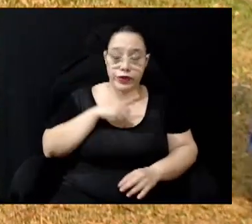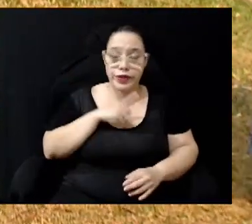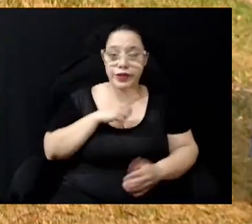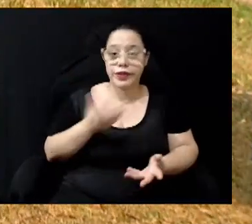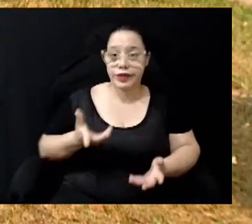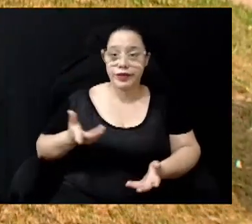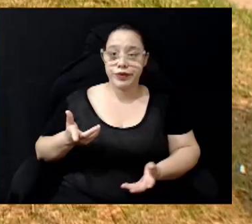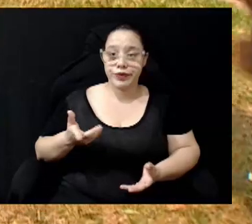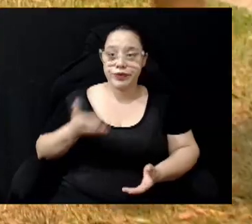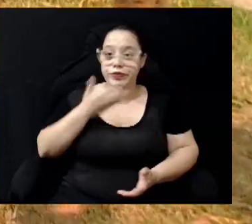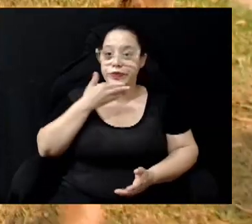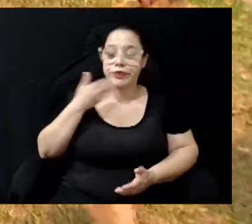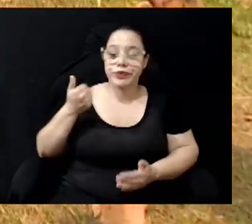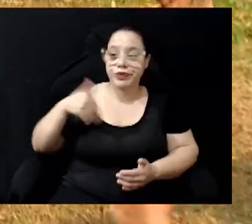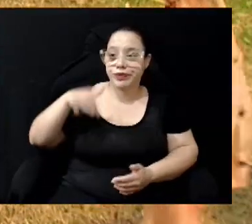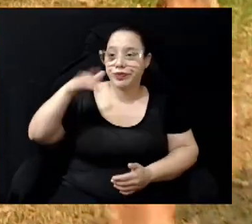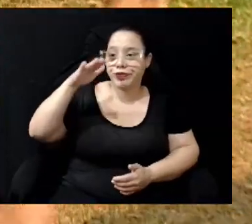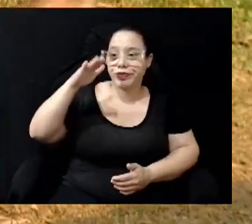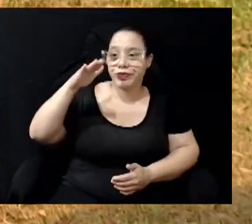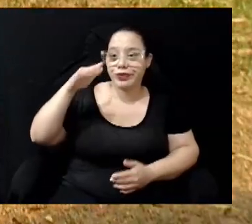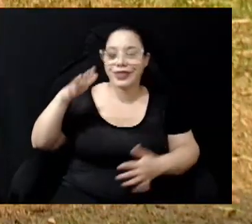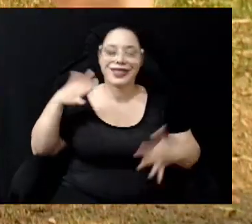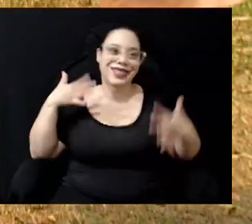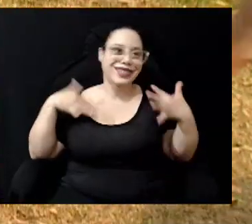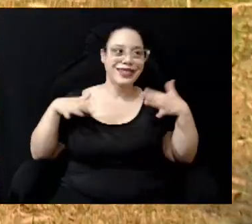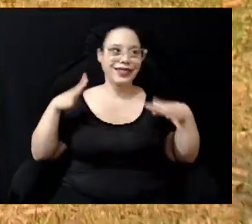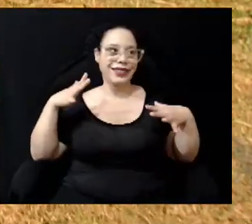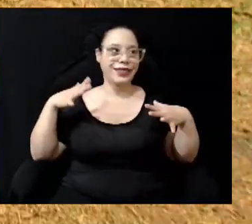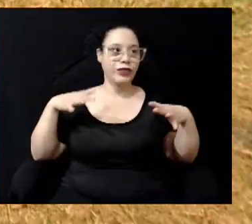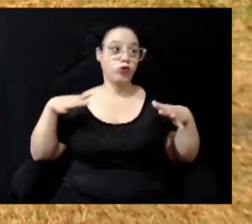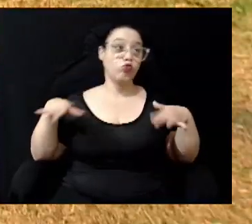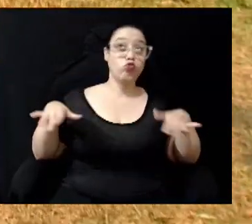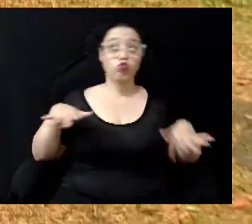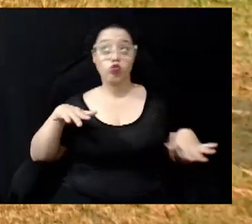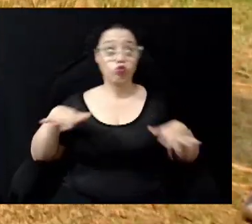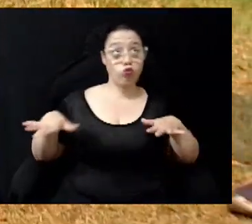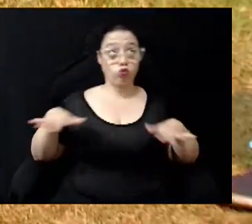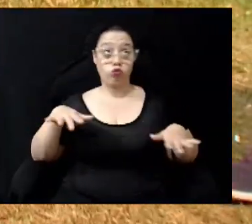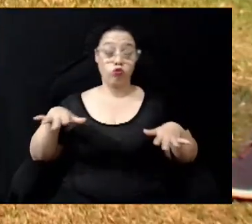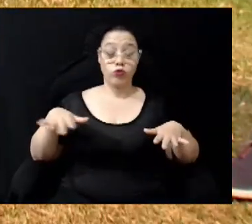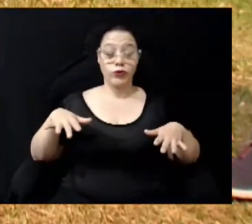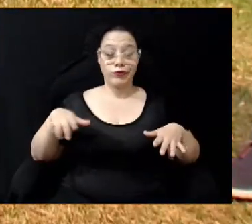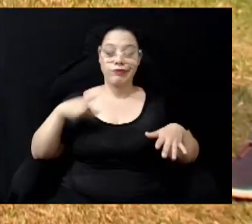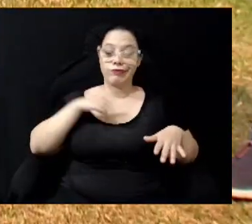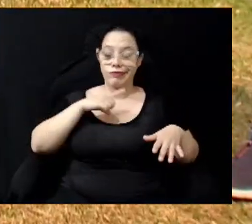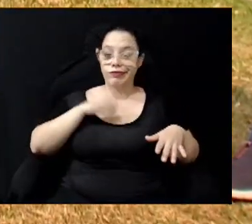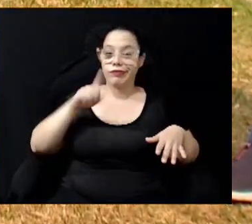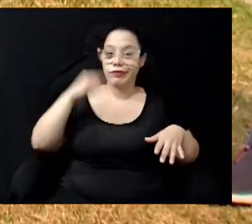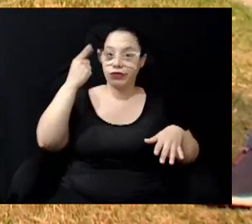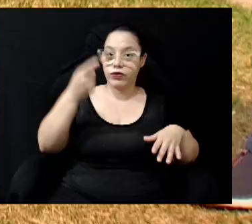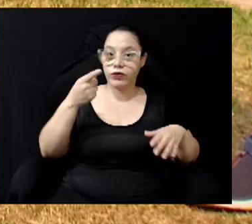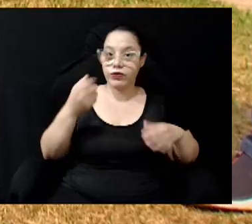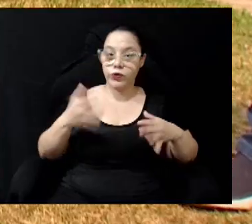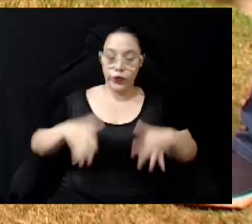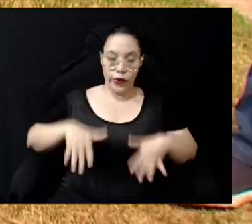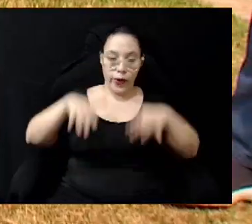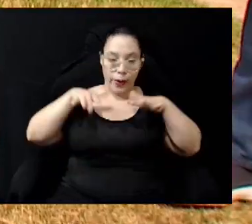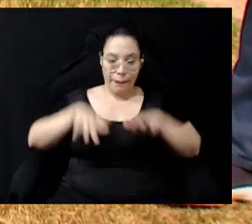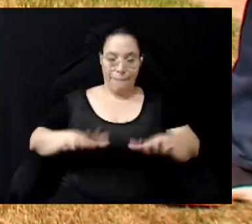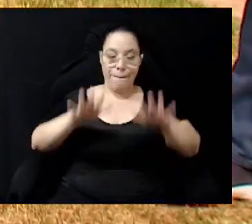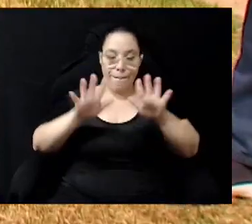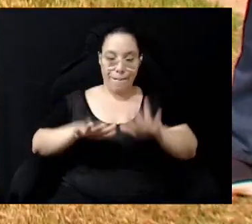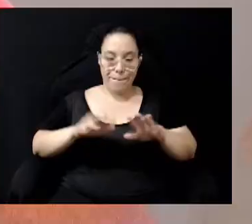muito, porque ela estando mais alegre, ela estando mais disposta, né? Ela tendo outra postura, é claro que a gente vai